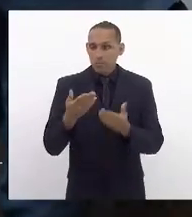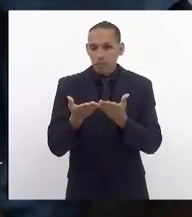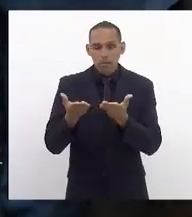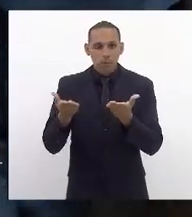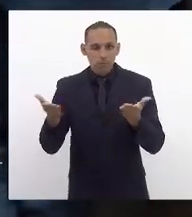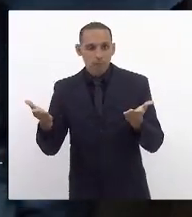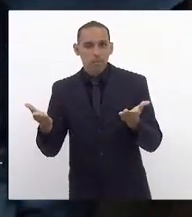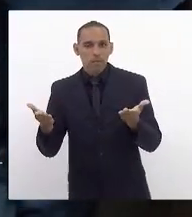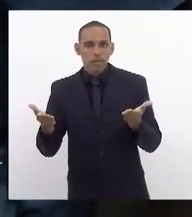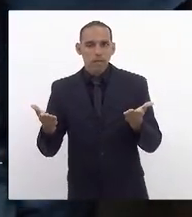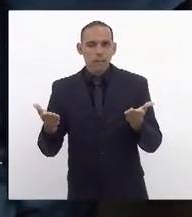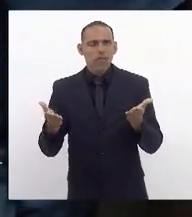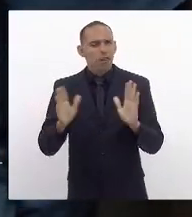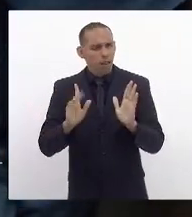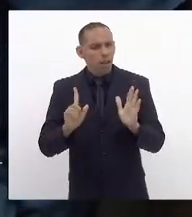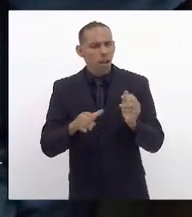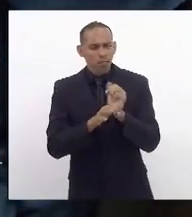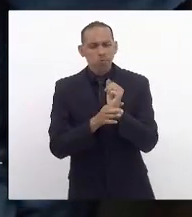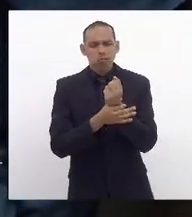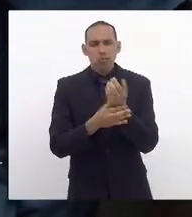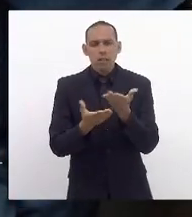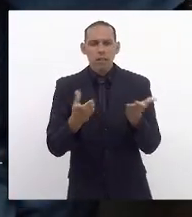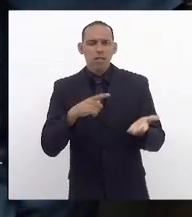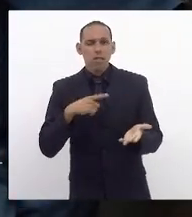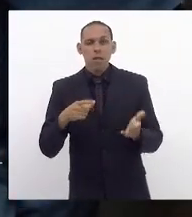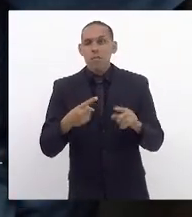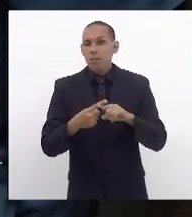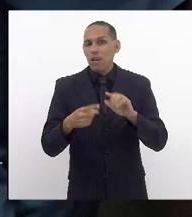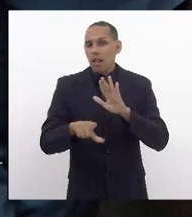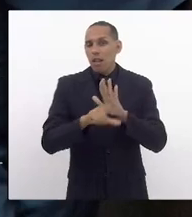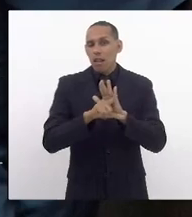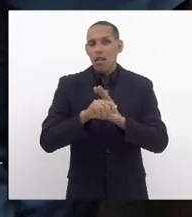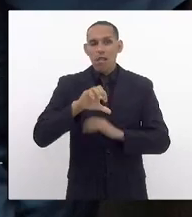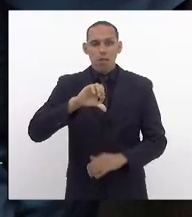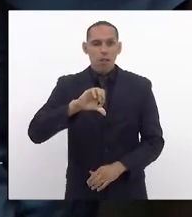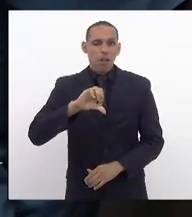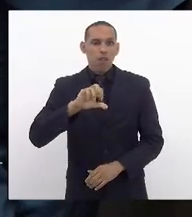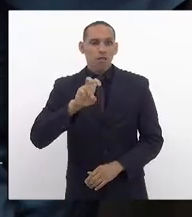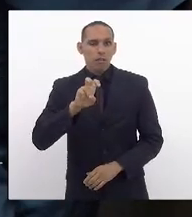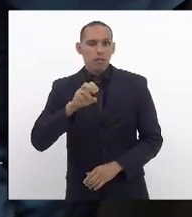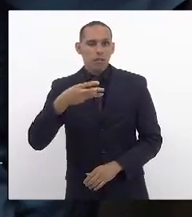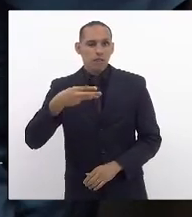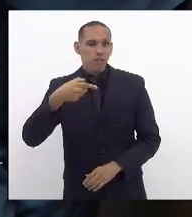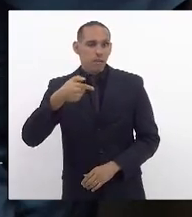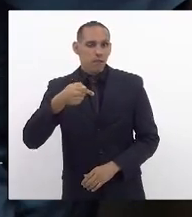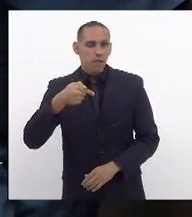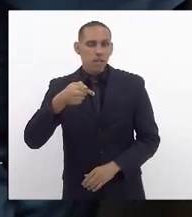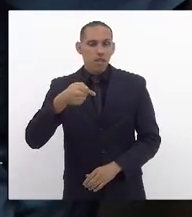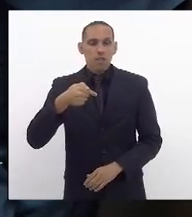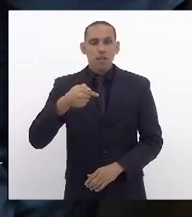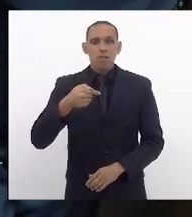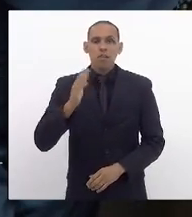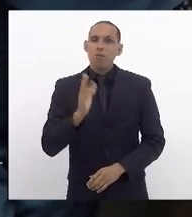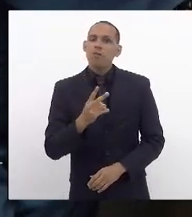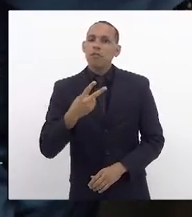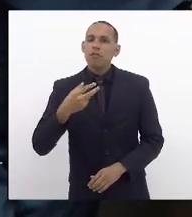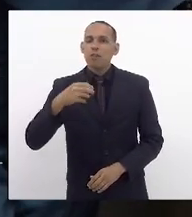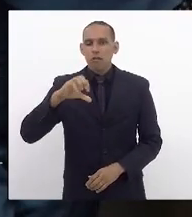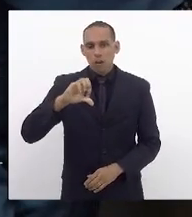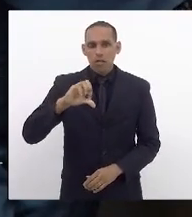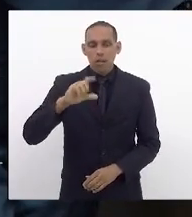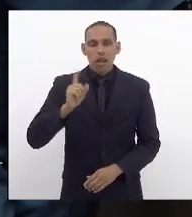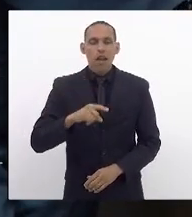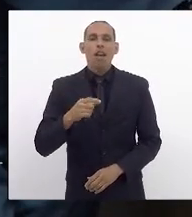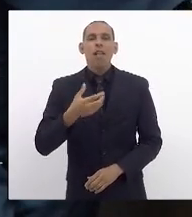aos militares estaduais através da Lei 9.537, de 29 de dezembro de